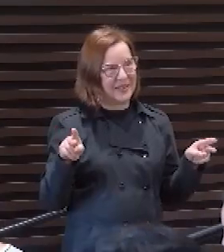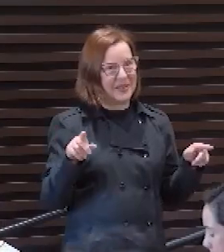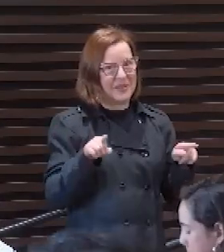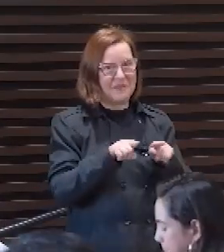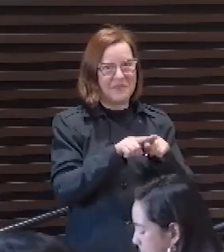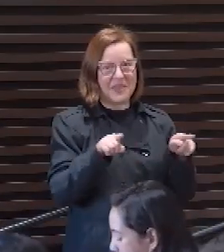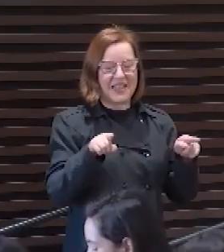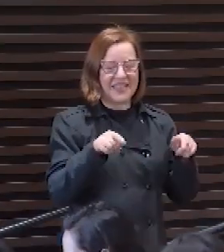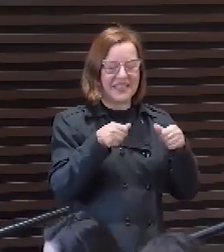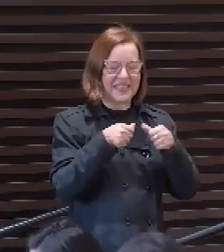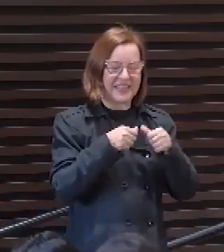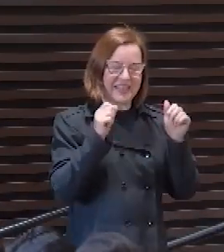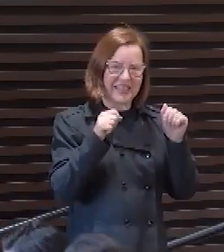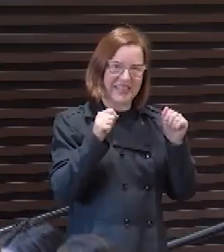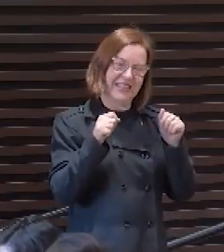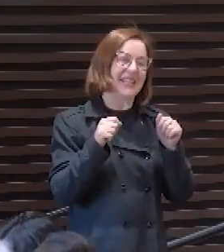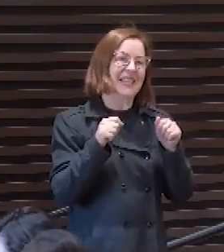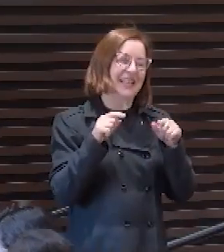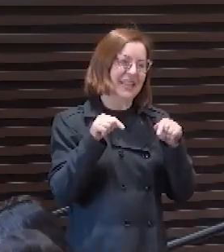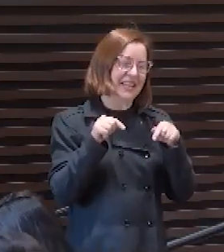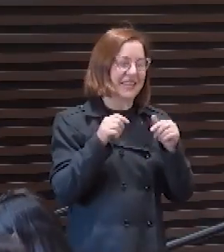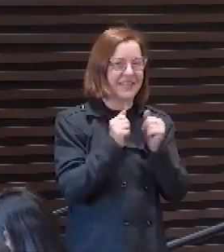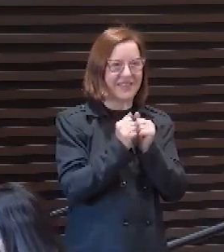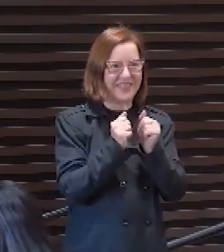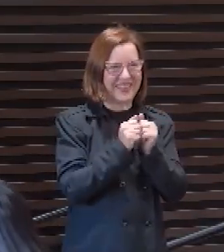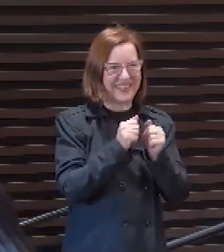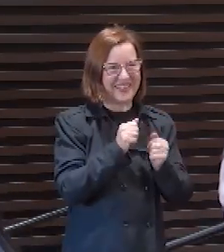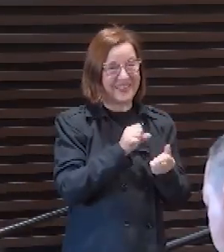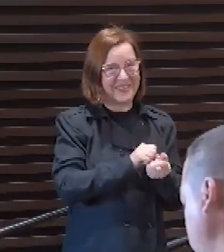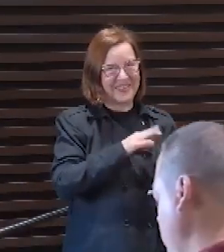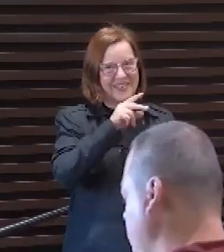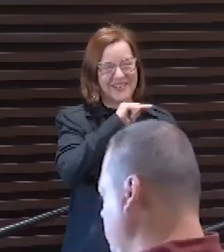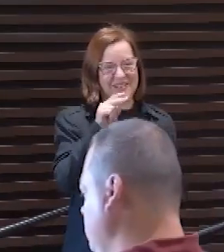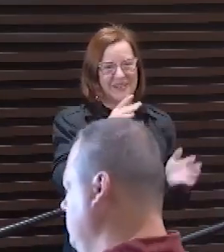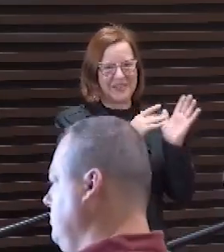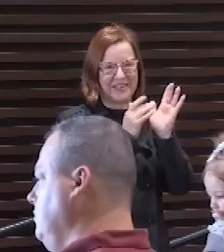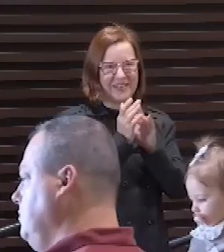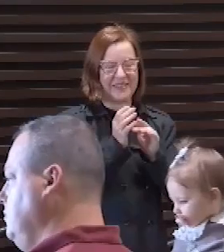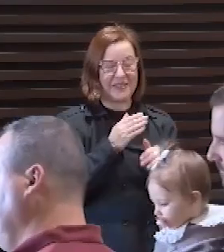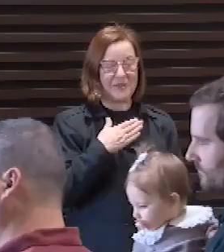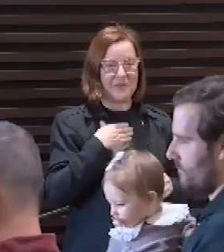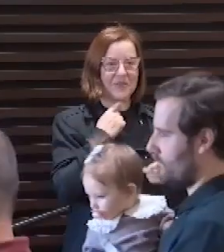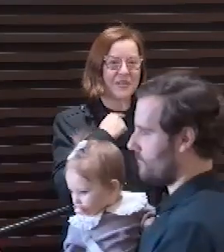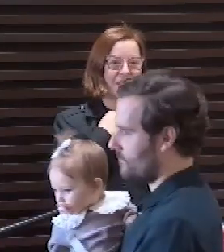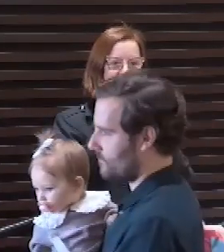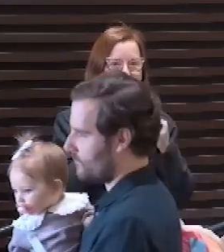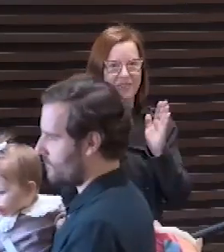doce nome de Jesus. E o meu desejo, a minha oração é que nós venhamos dar